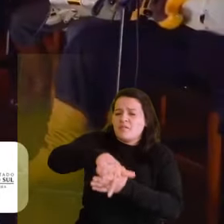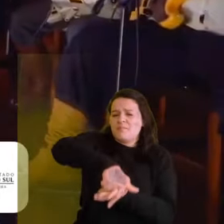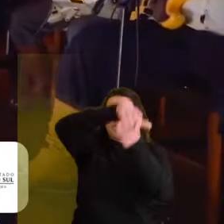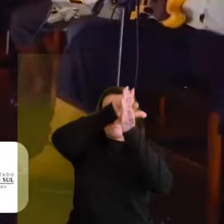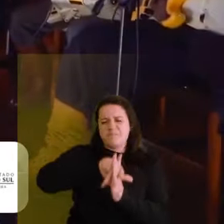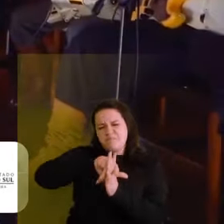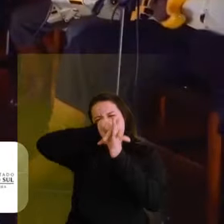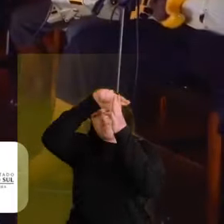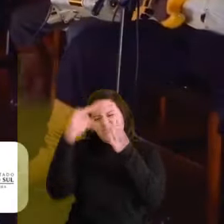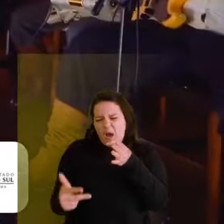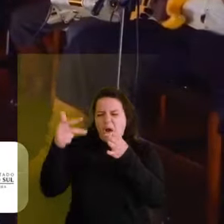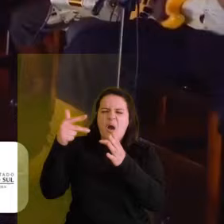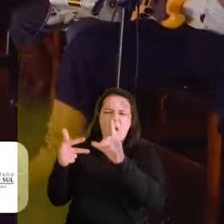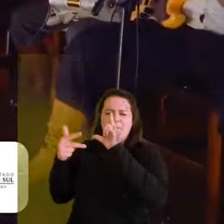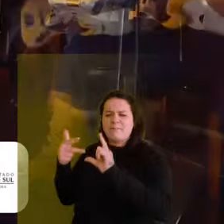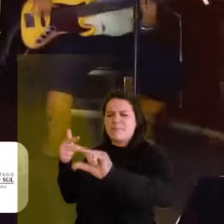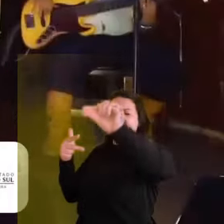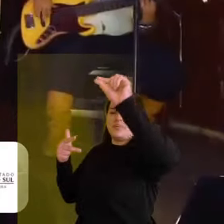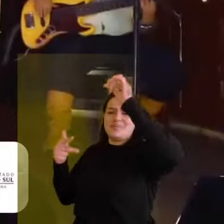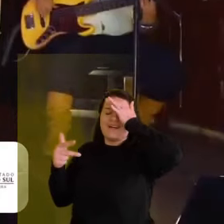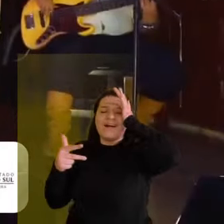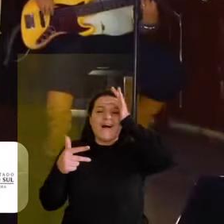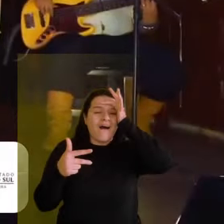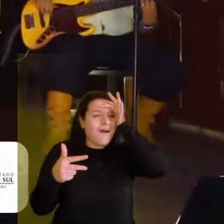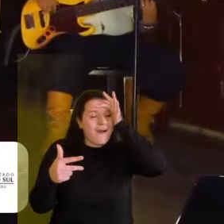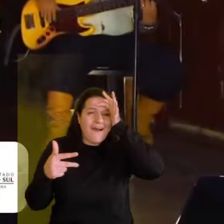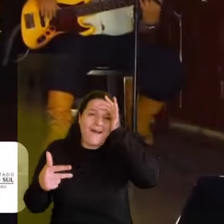a ela e com pinote me